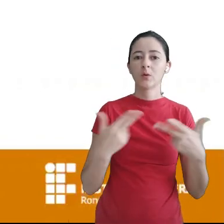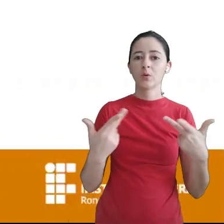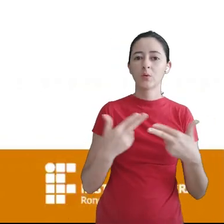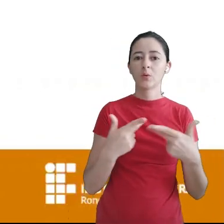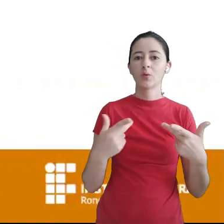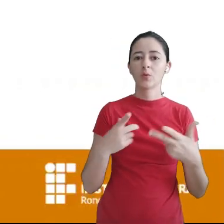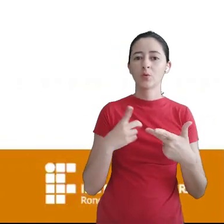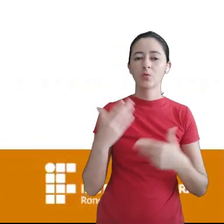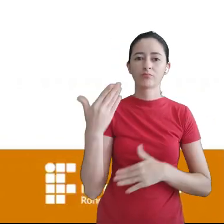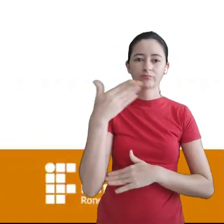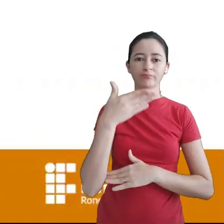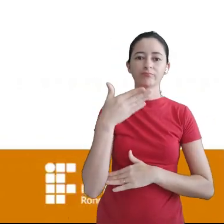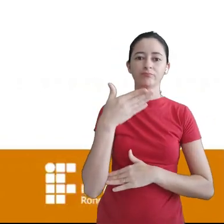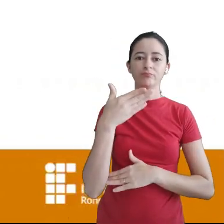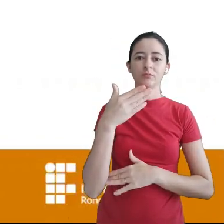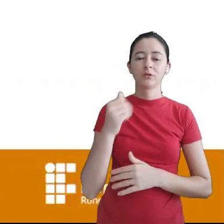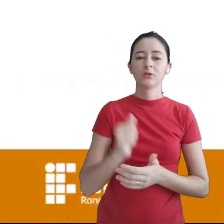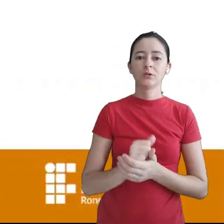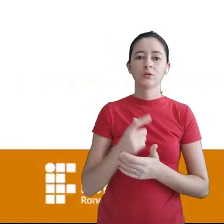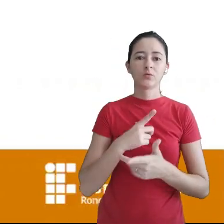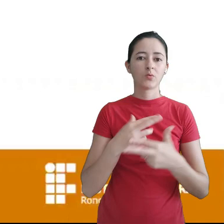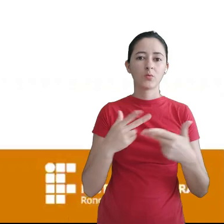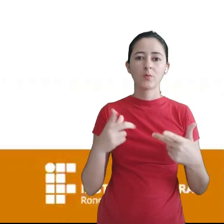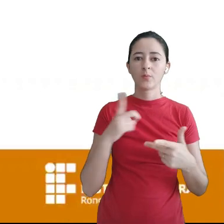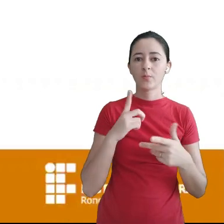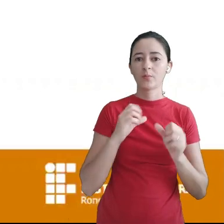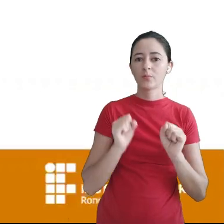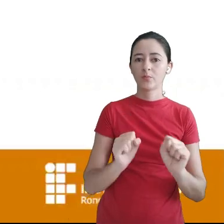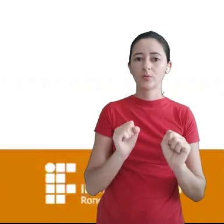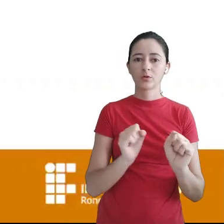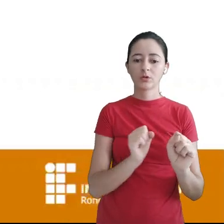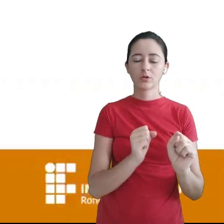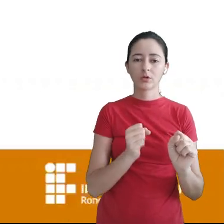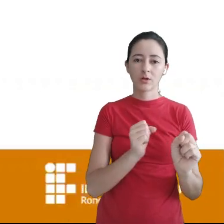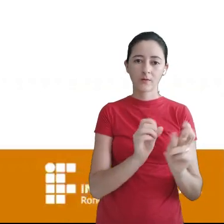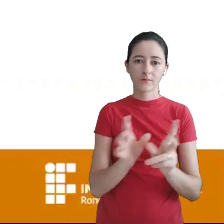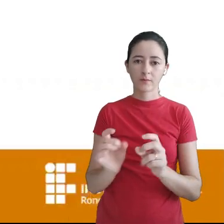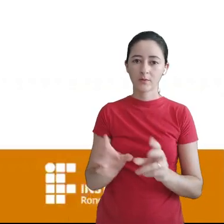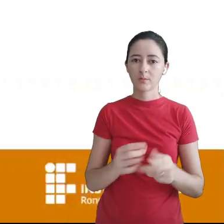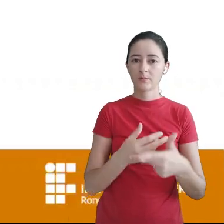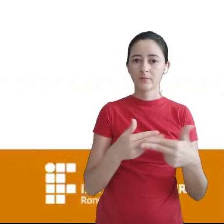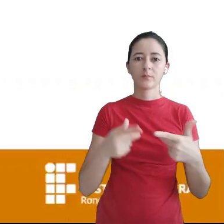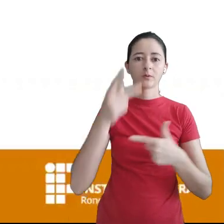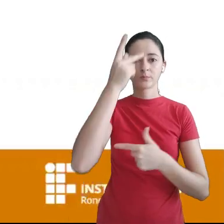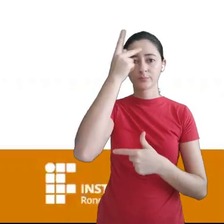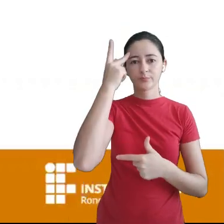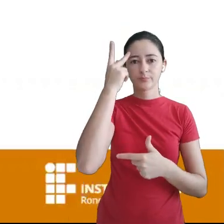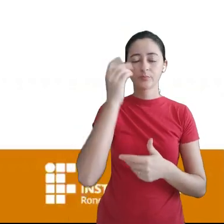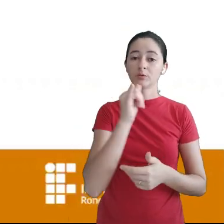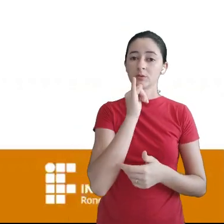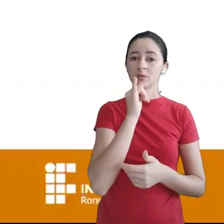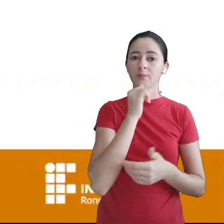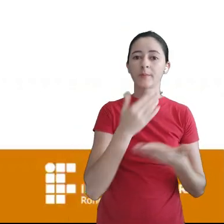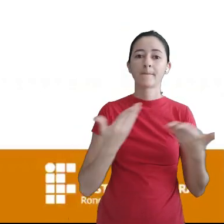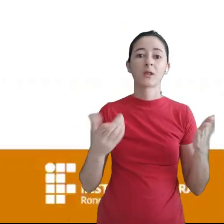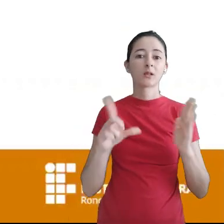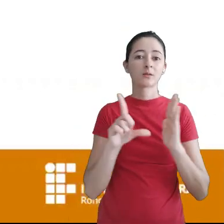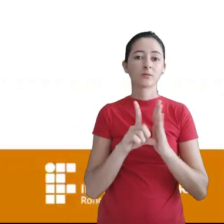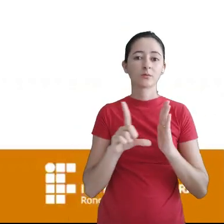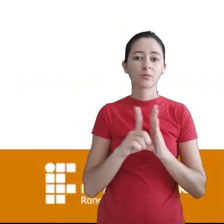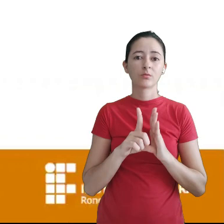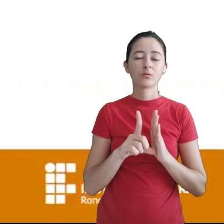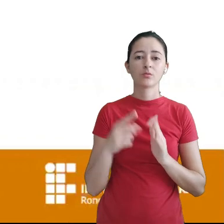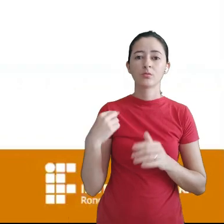Aí sim, eu teria uma hospedagem ligada a vários hóspedes, porque é um hotel, né? Eu posso fazer uma venda para várias pessoas ao mesmo tempo.